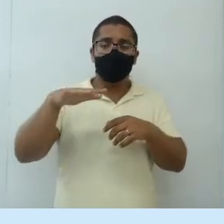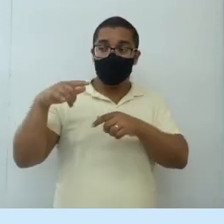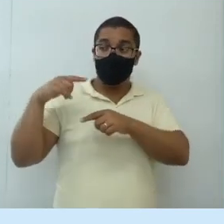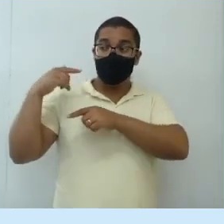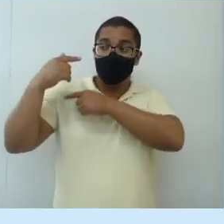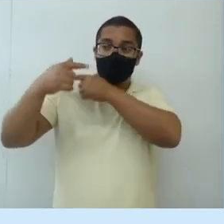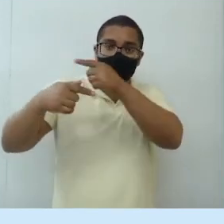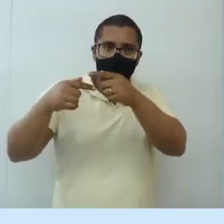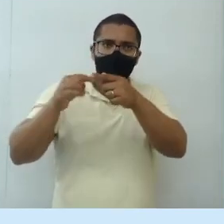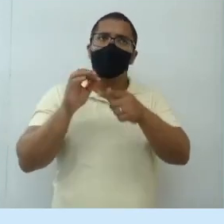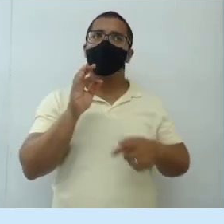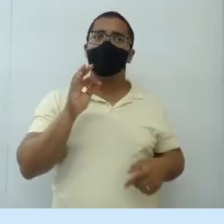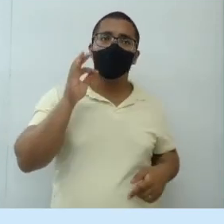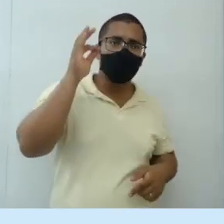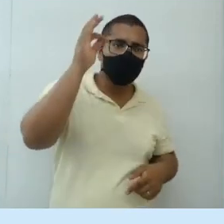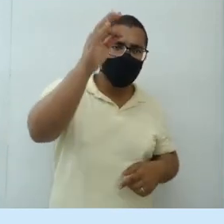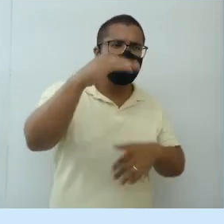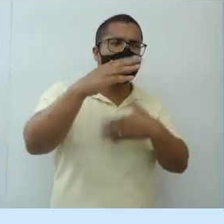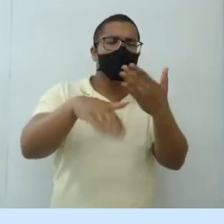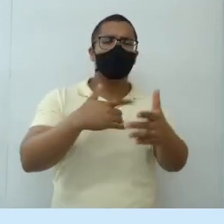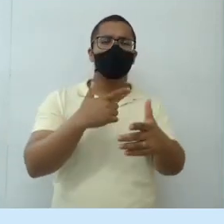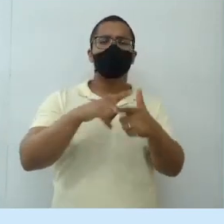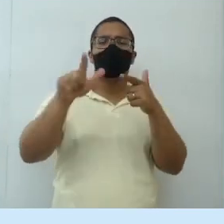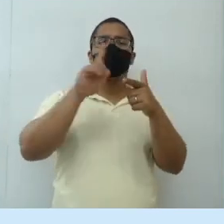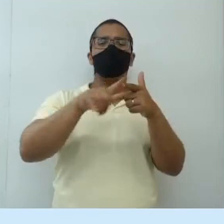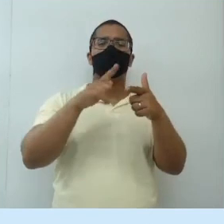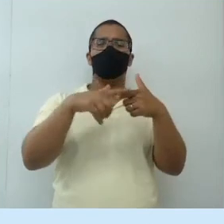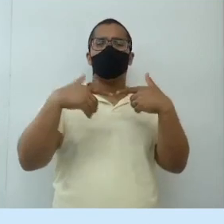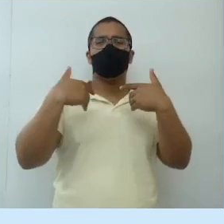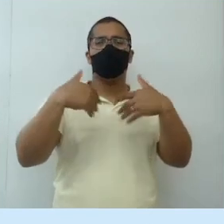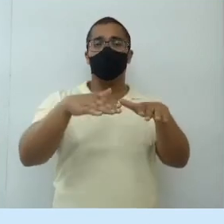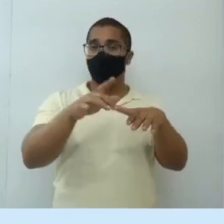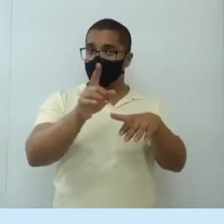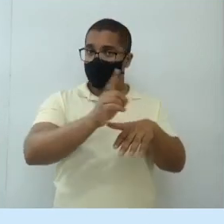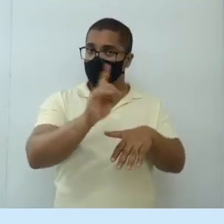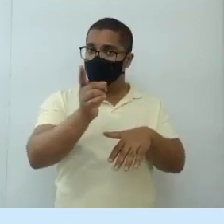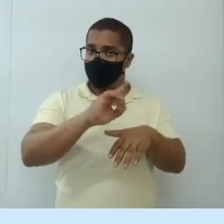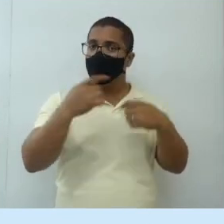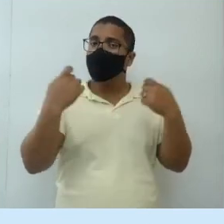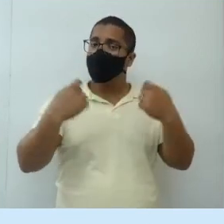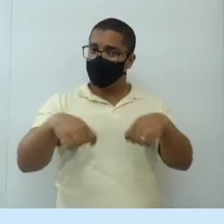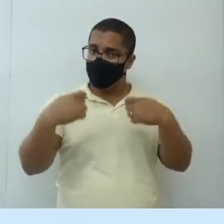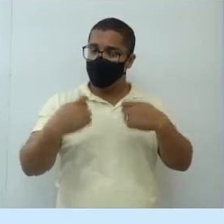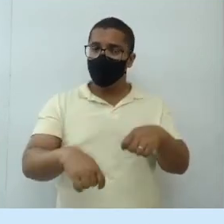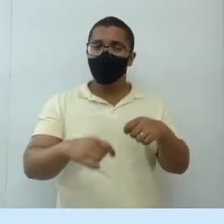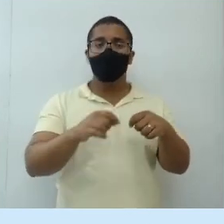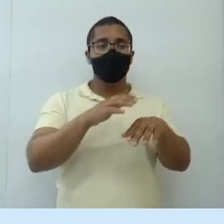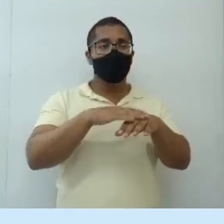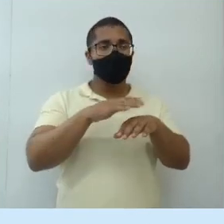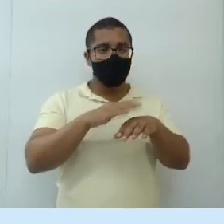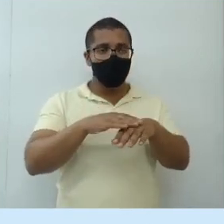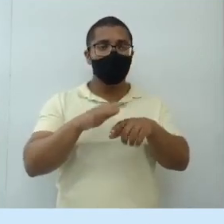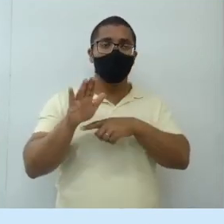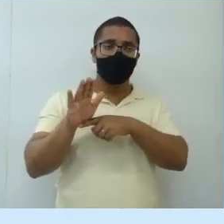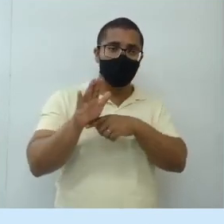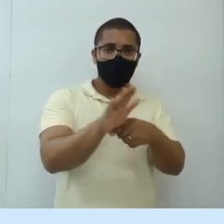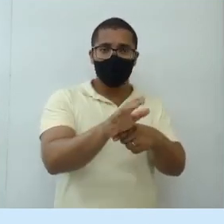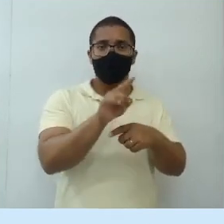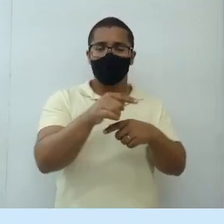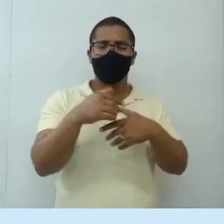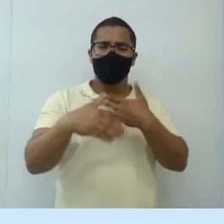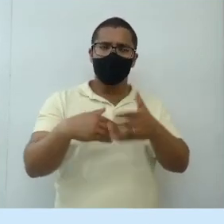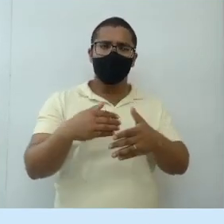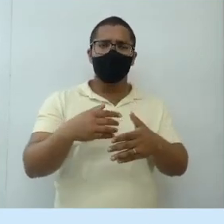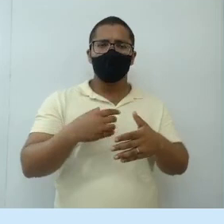sem comprometer a capacidade das Outra Geração e gerações improves suas próprias necessidades